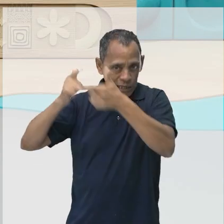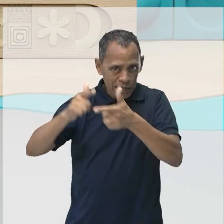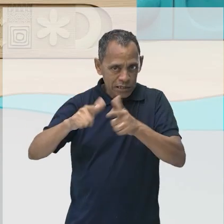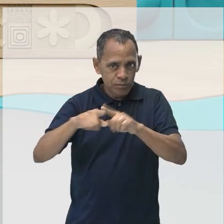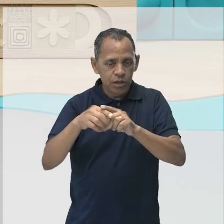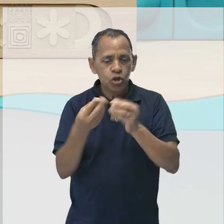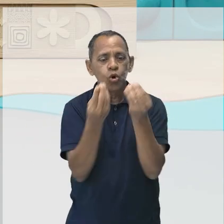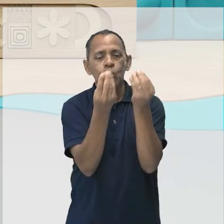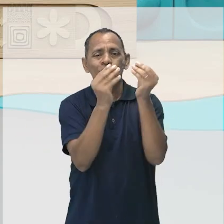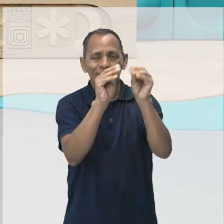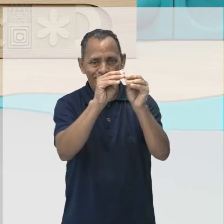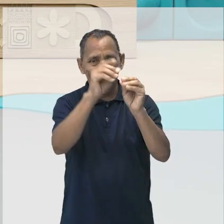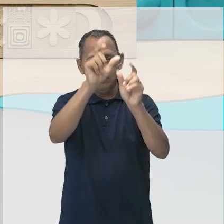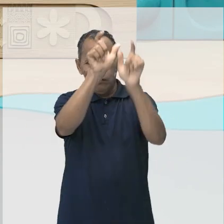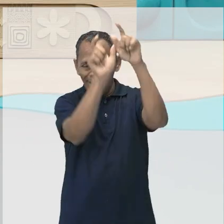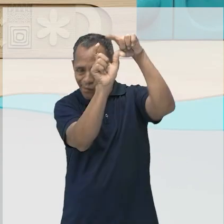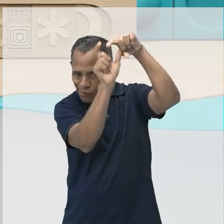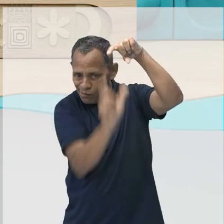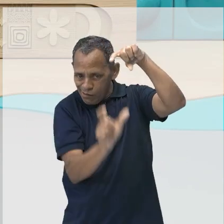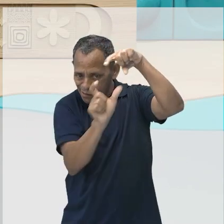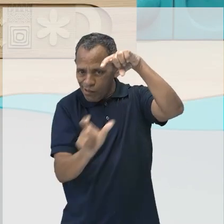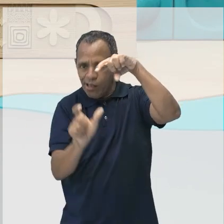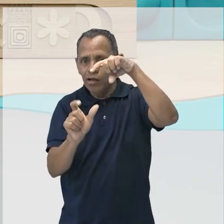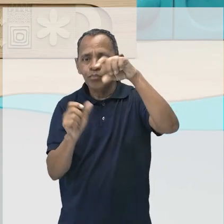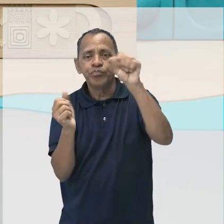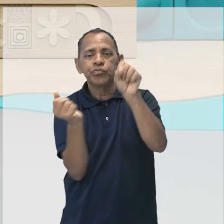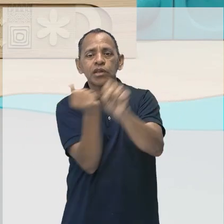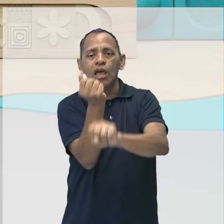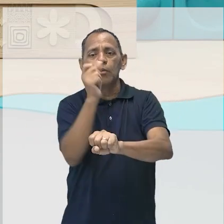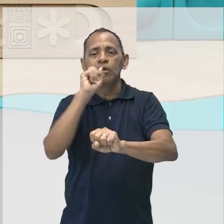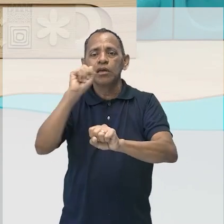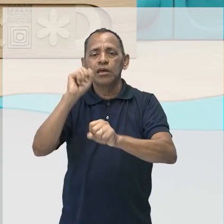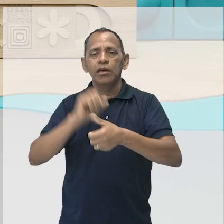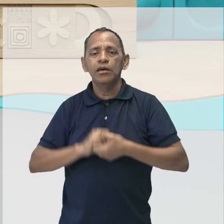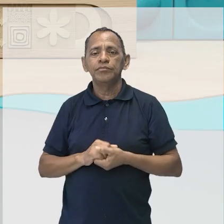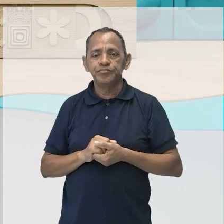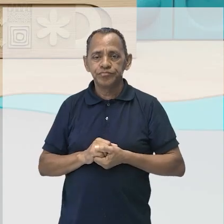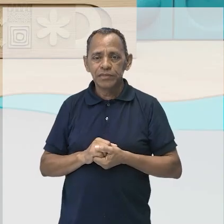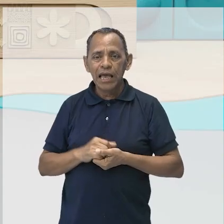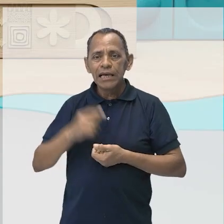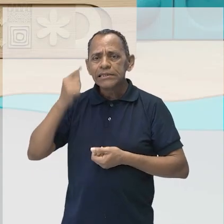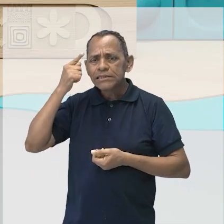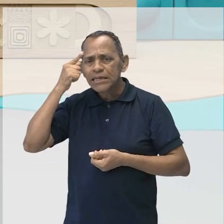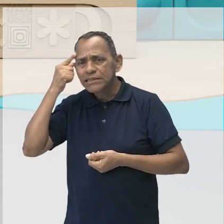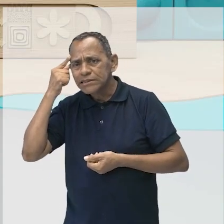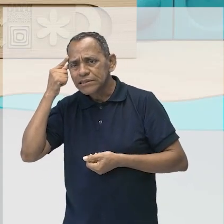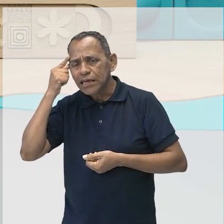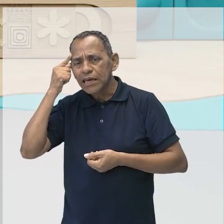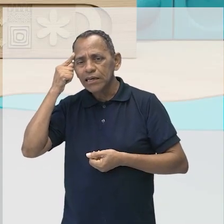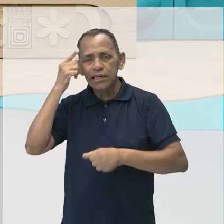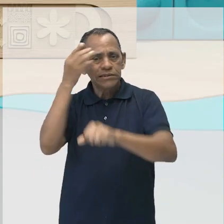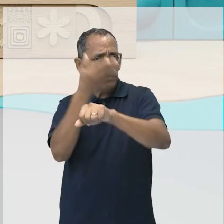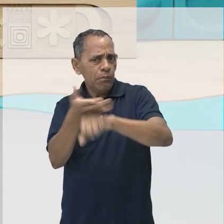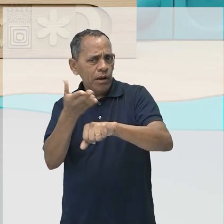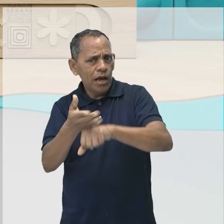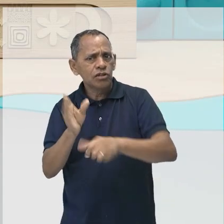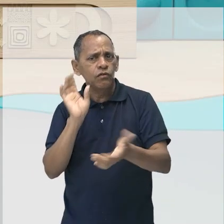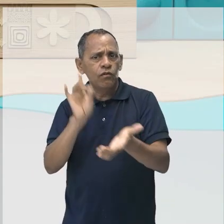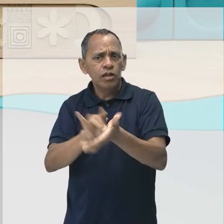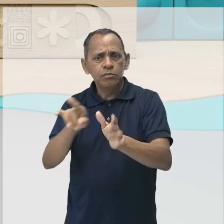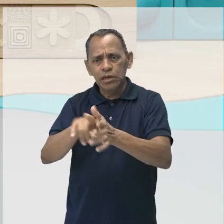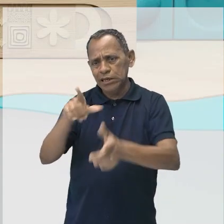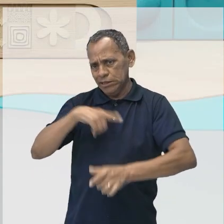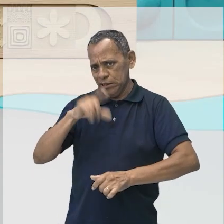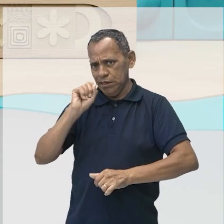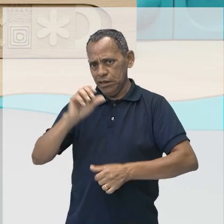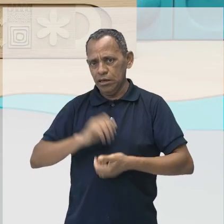nas colunas. Quebra toda essa tendência que tem